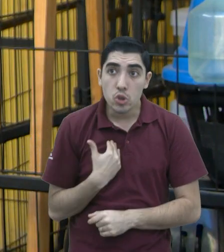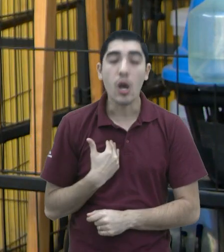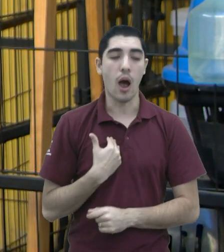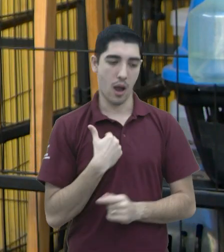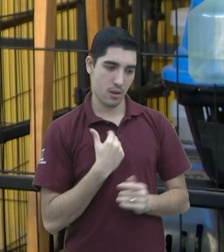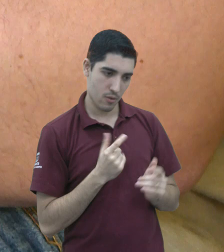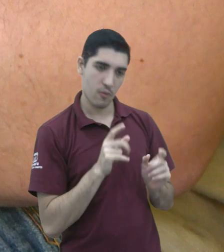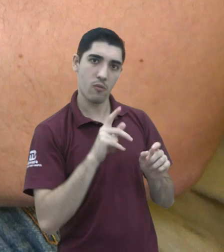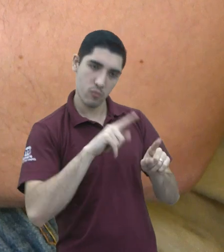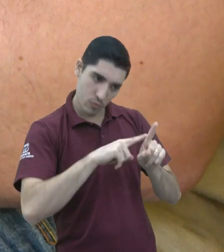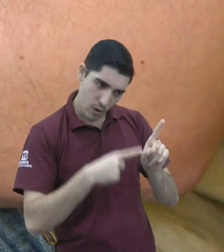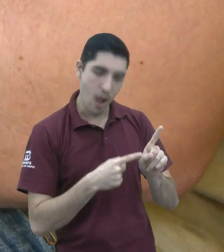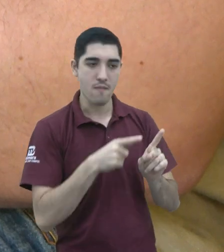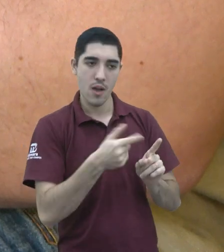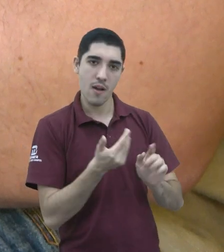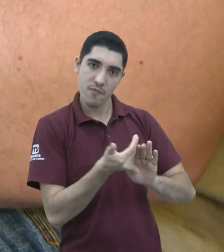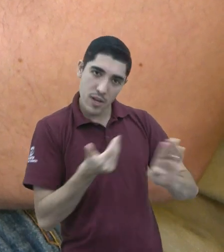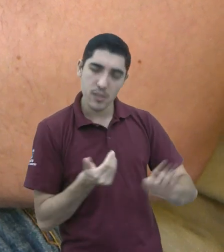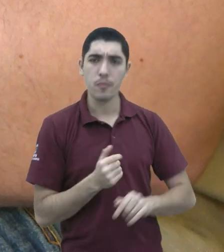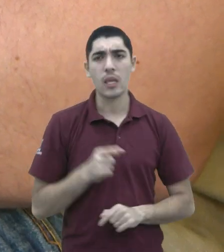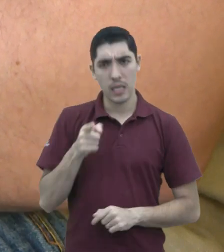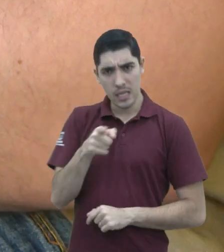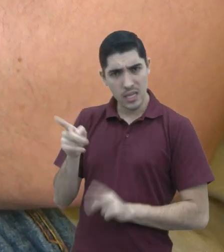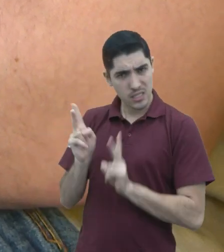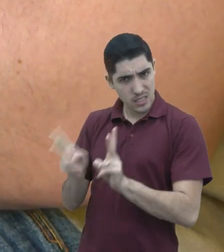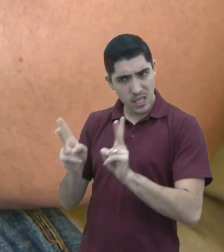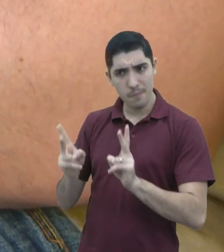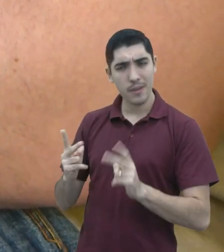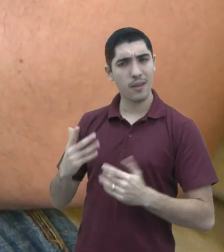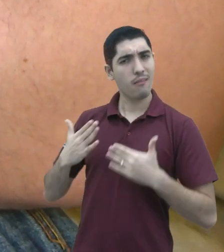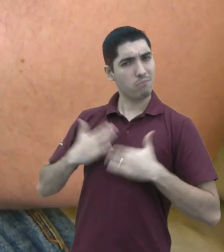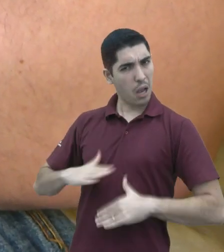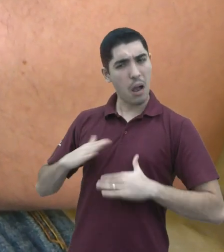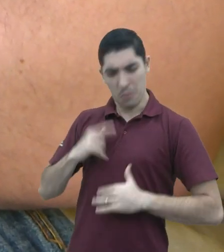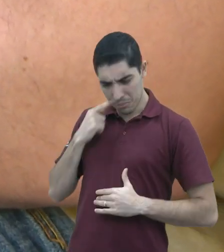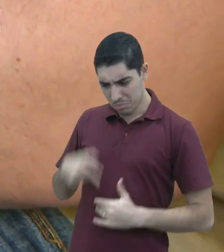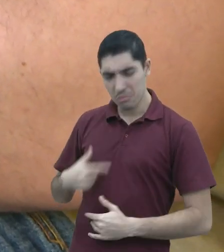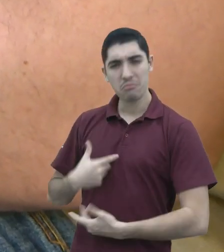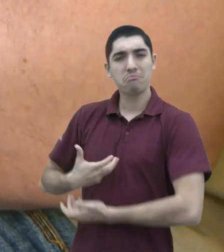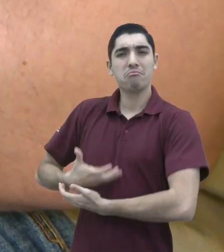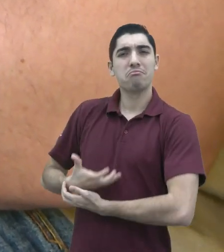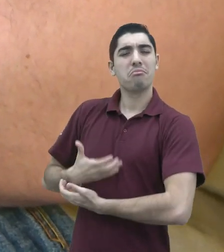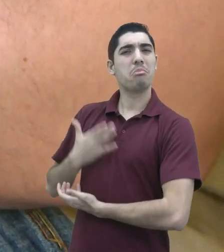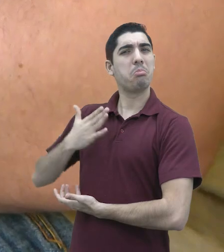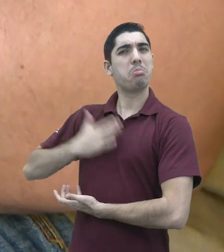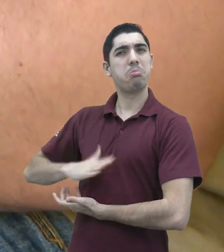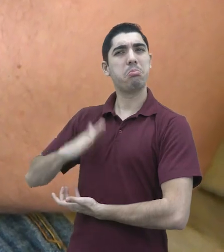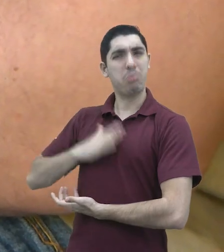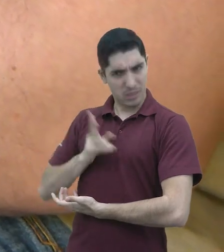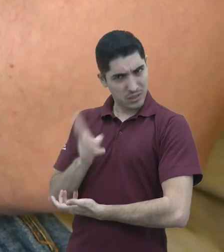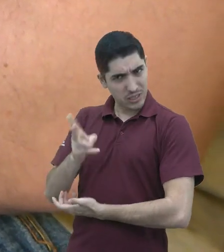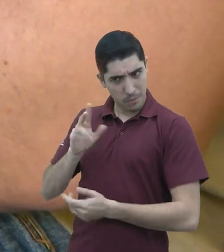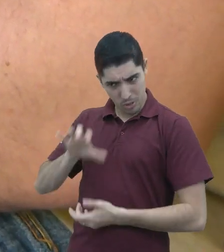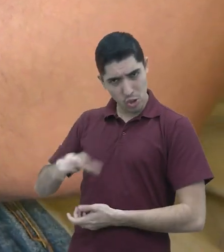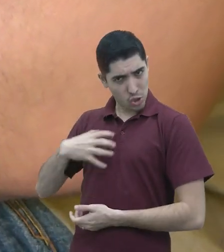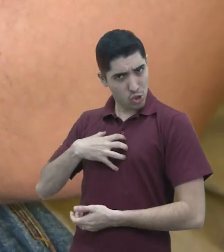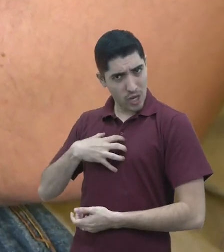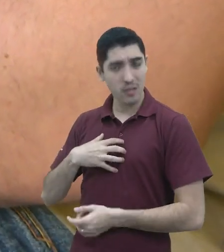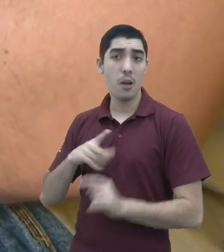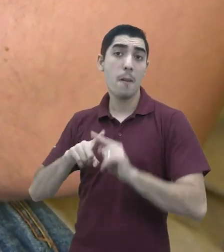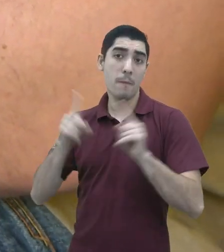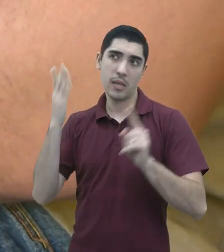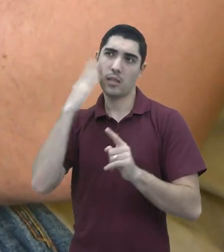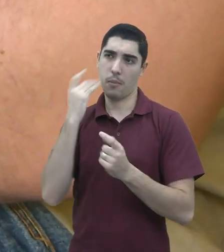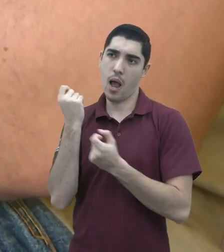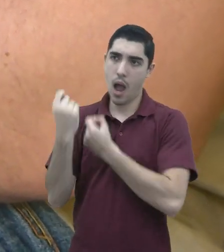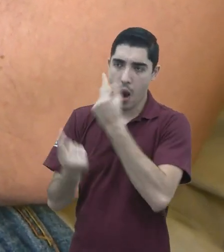vou tirando as crias. E costumam ser animais sempre assim, tranquilos, como esses dois, porque eles estão aqui de boa no nosso colo enquanto a gente conversa.